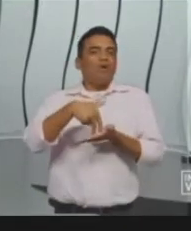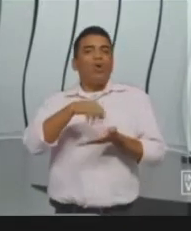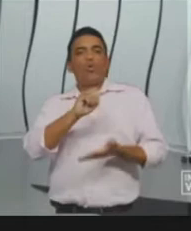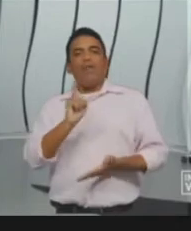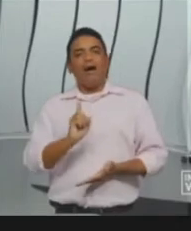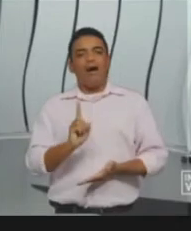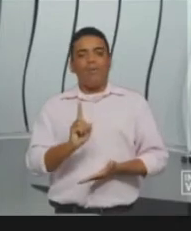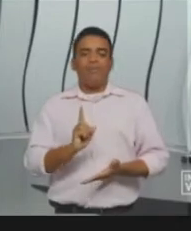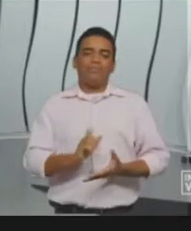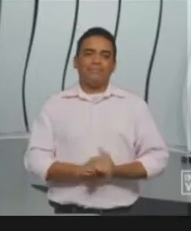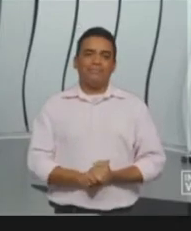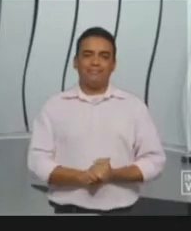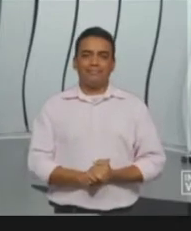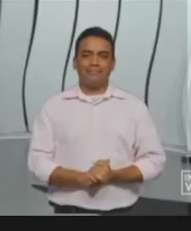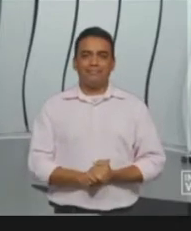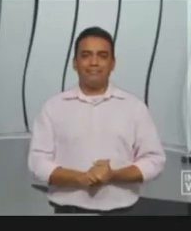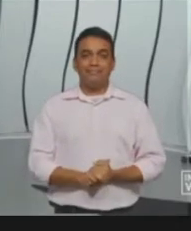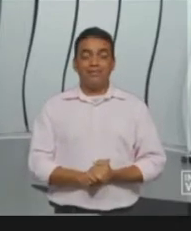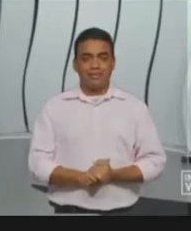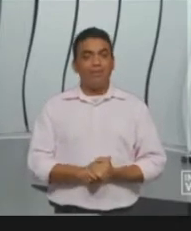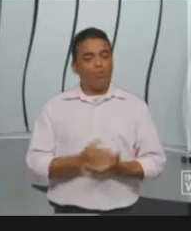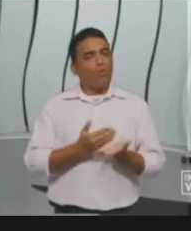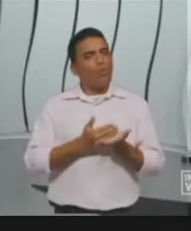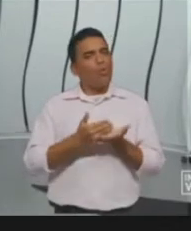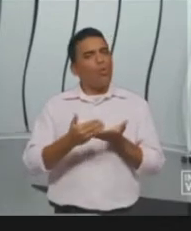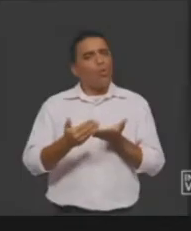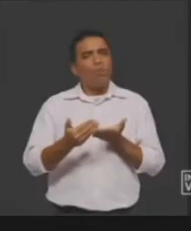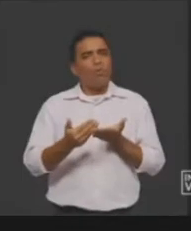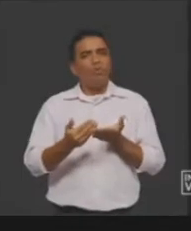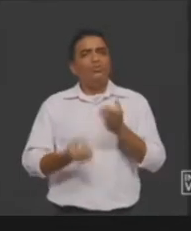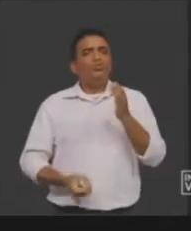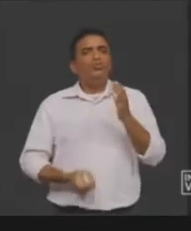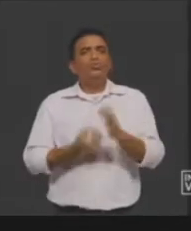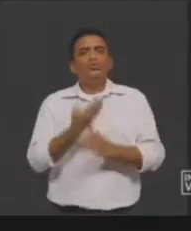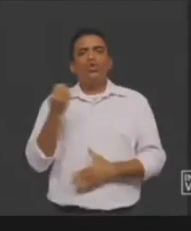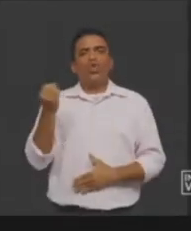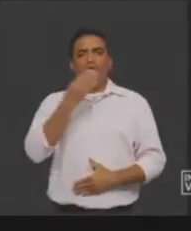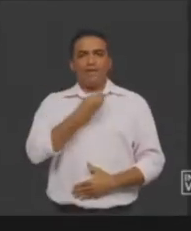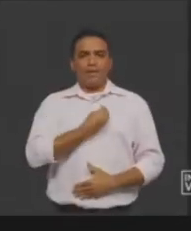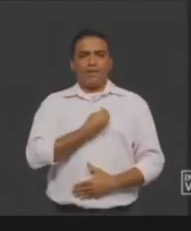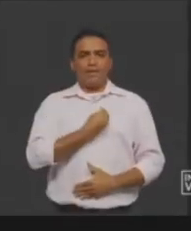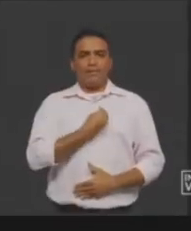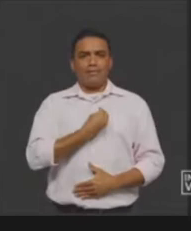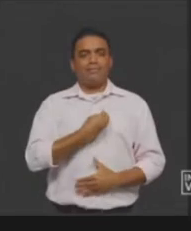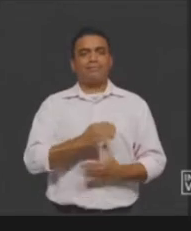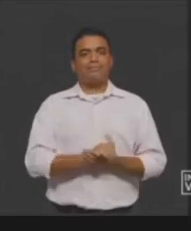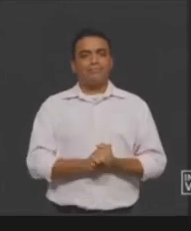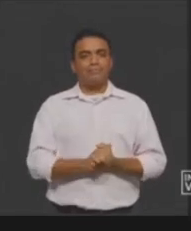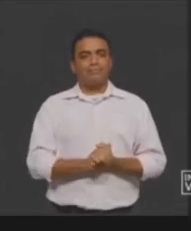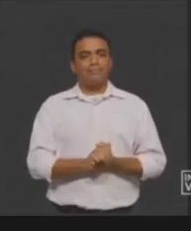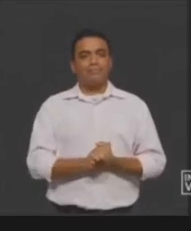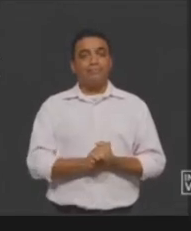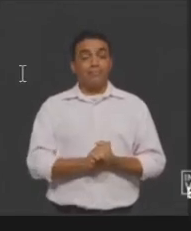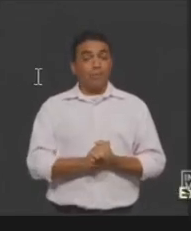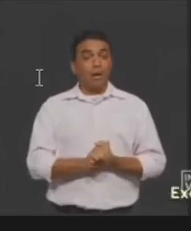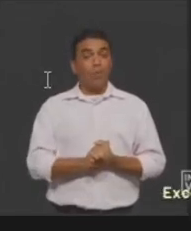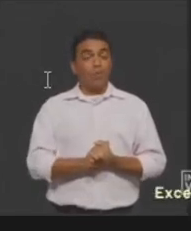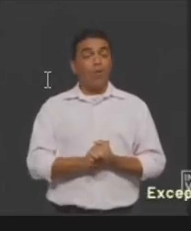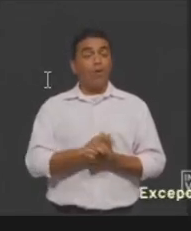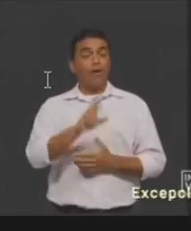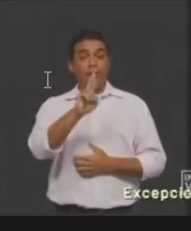Vamos começar então com modos de reprodução. Bom, a reprodução é um